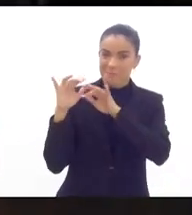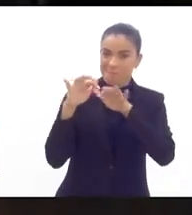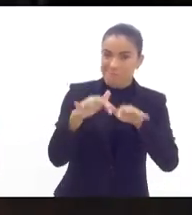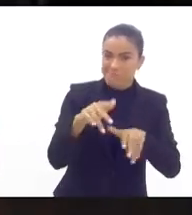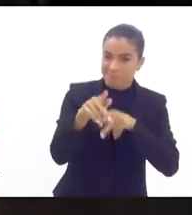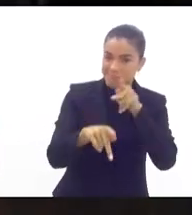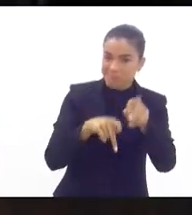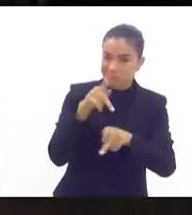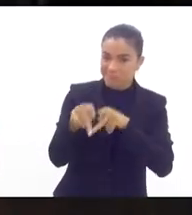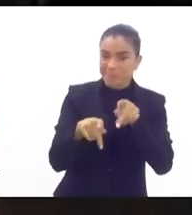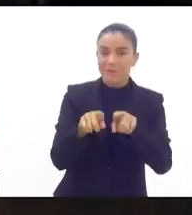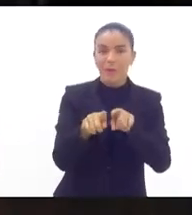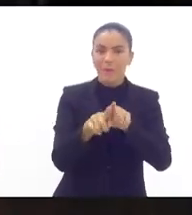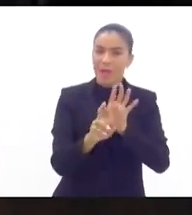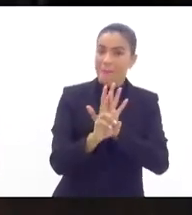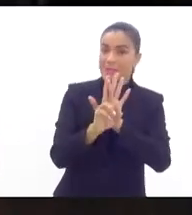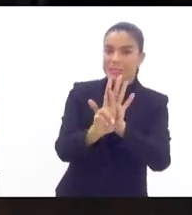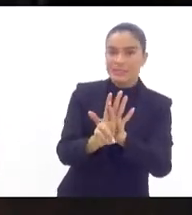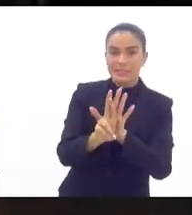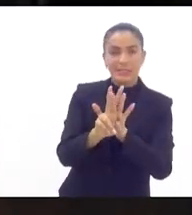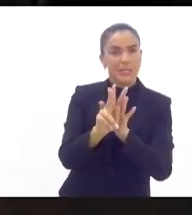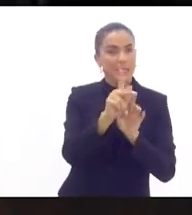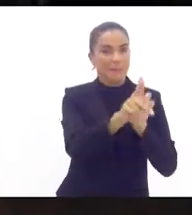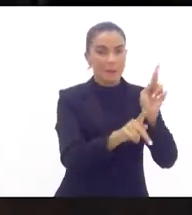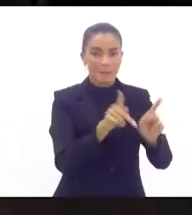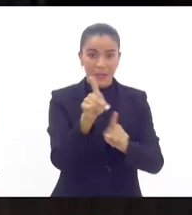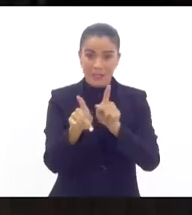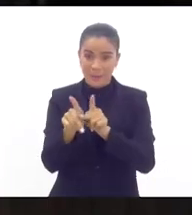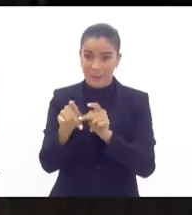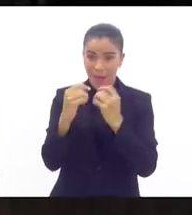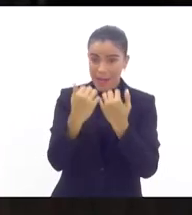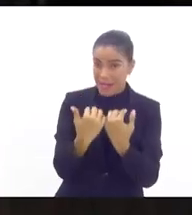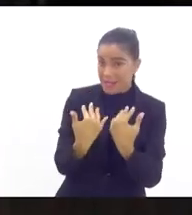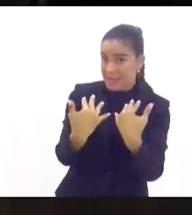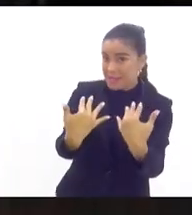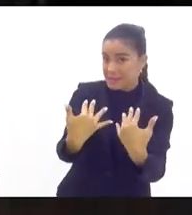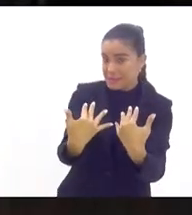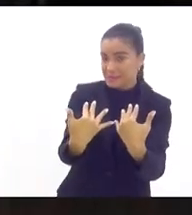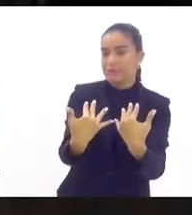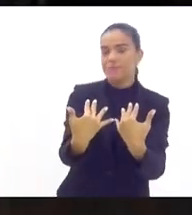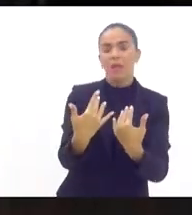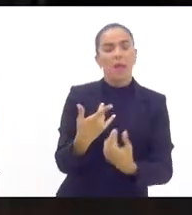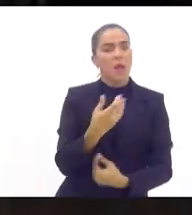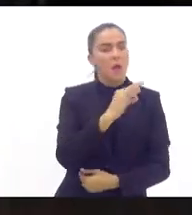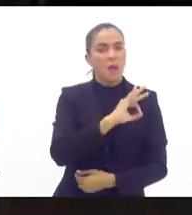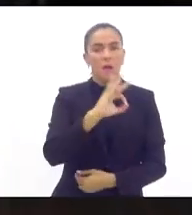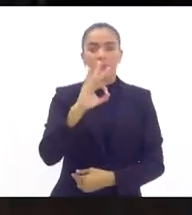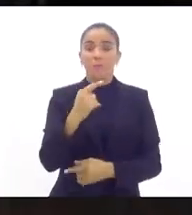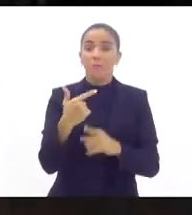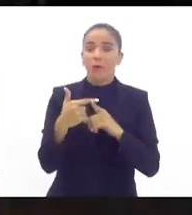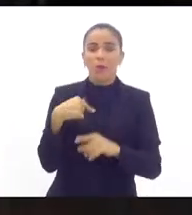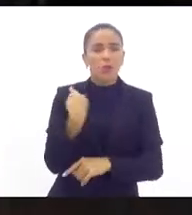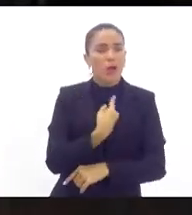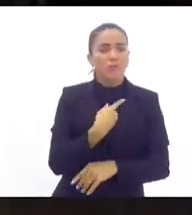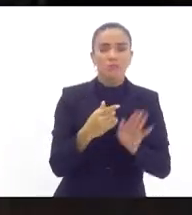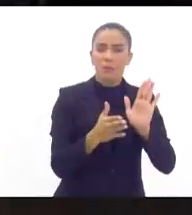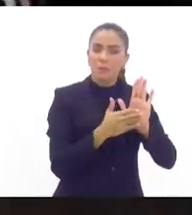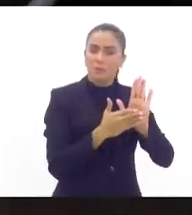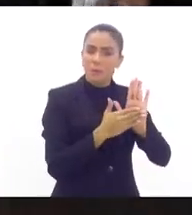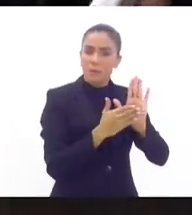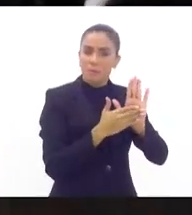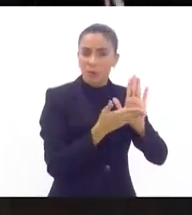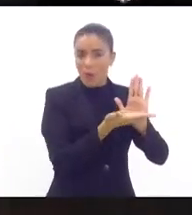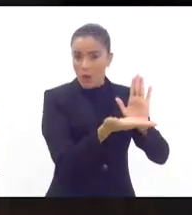a voz da comunidade para essa audiência Eu acho que a gente vai sair daqui com uma proposta né